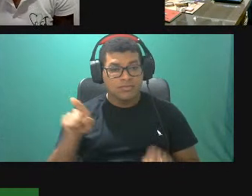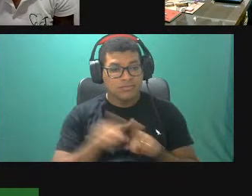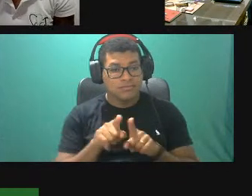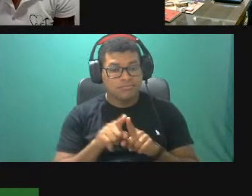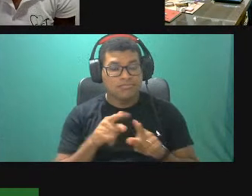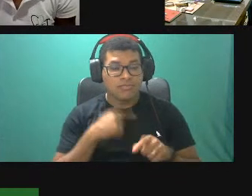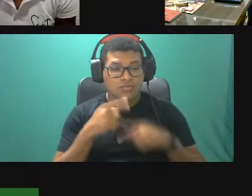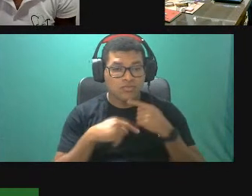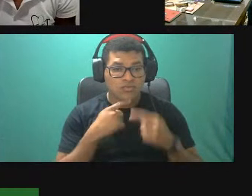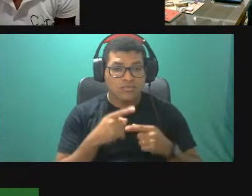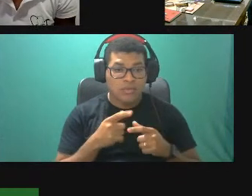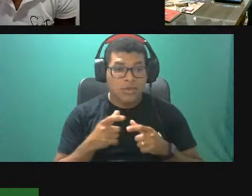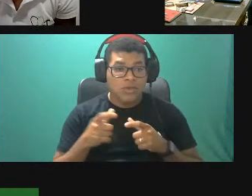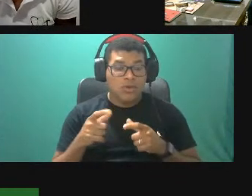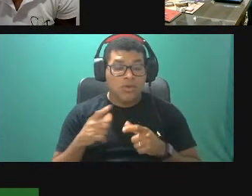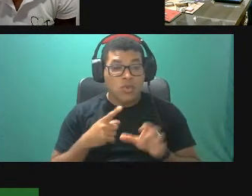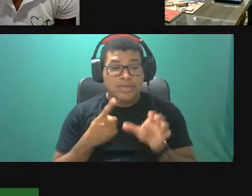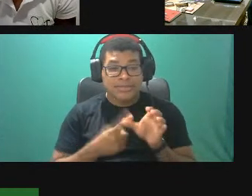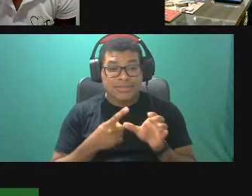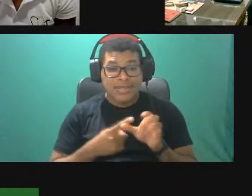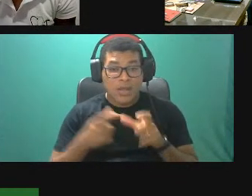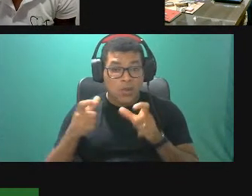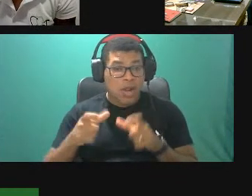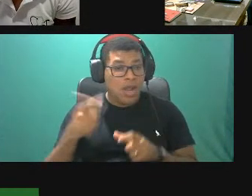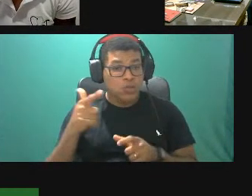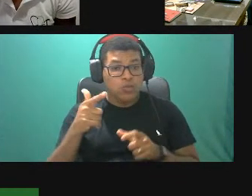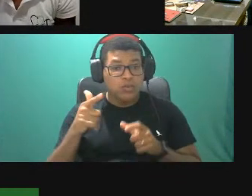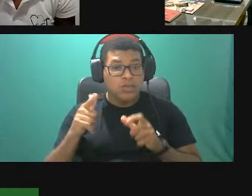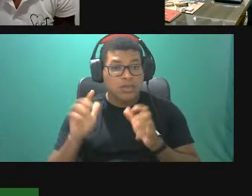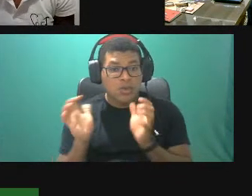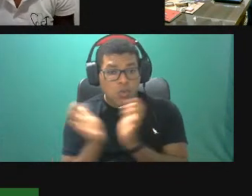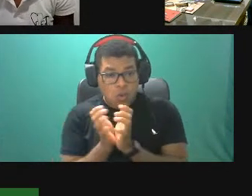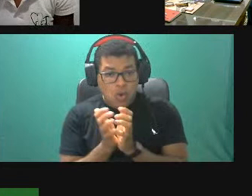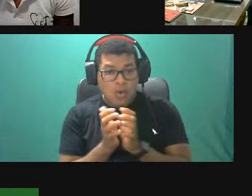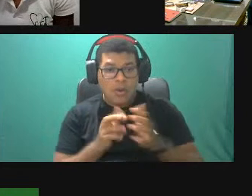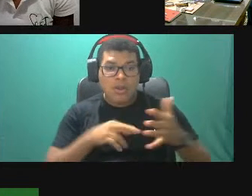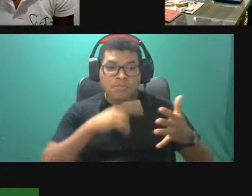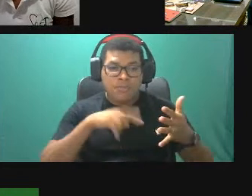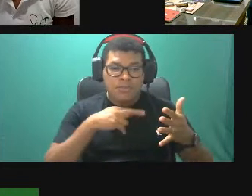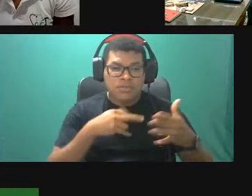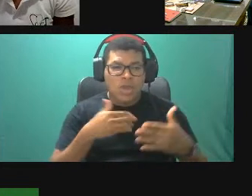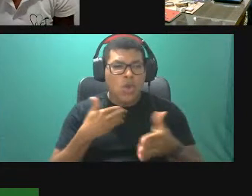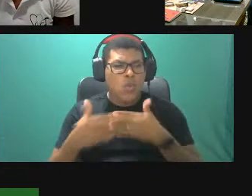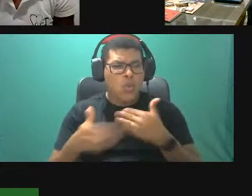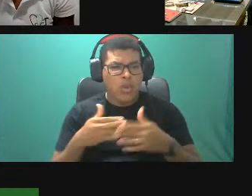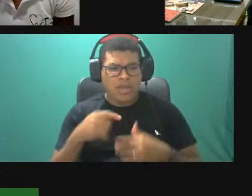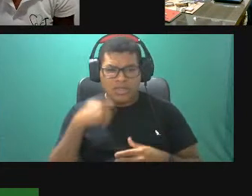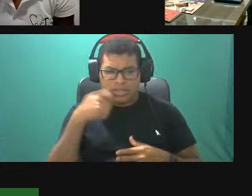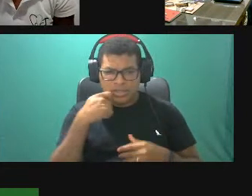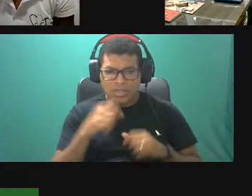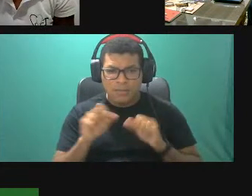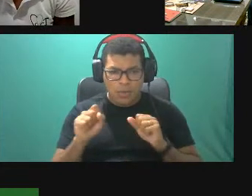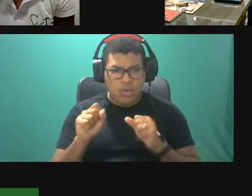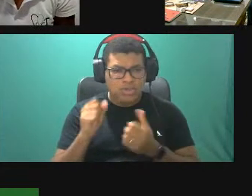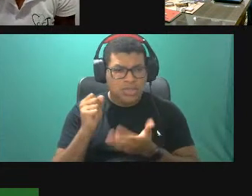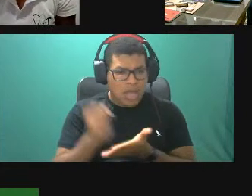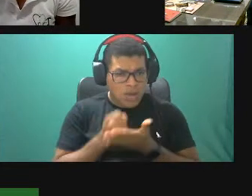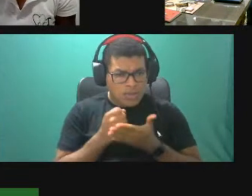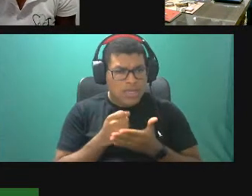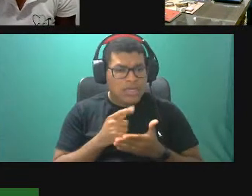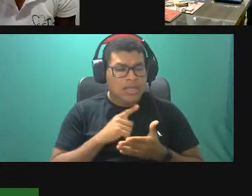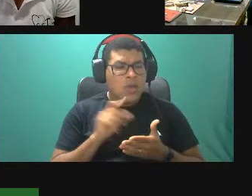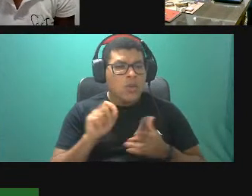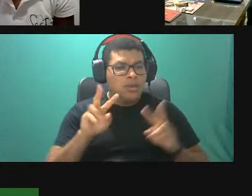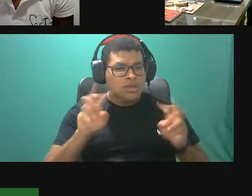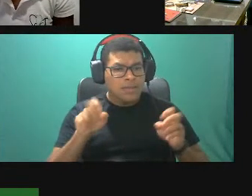Em cidades que não possuem equipe pericial, qualquer dentista pode auxiliar durante ações